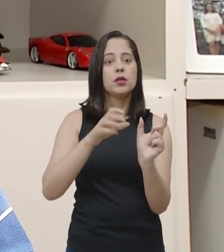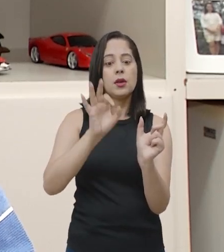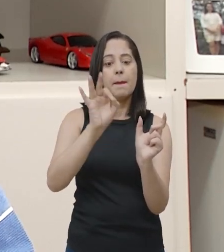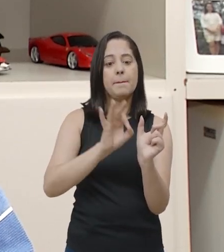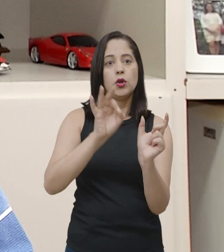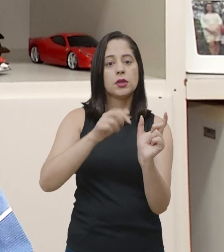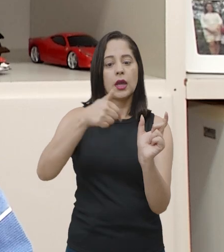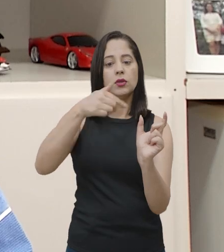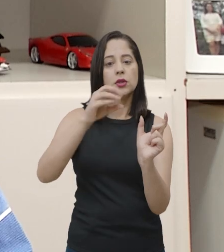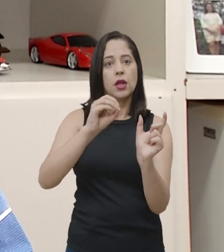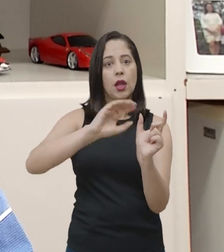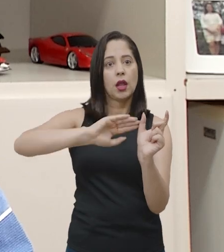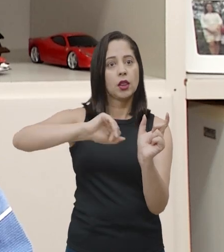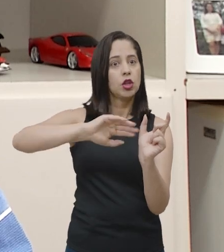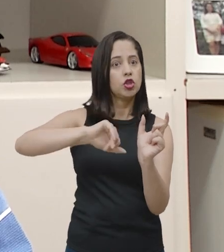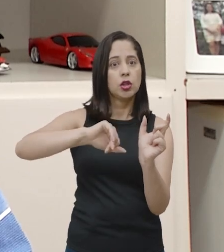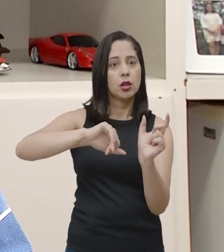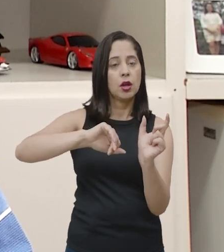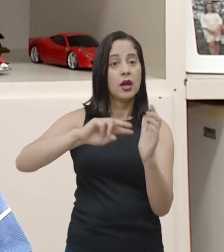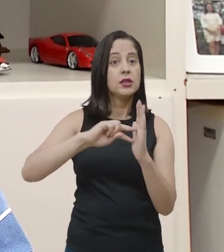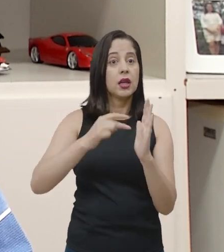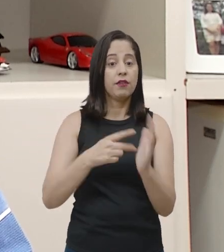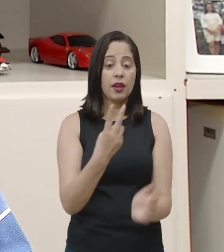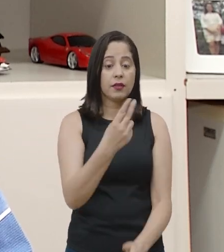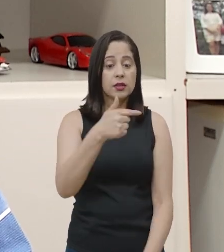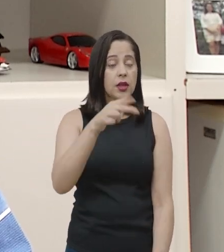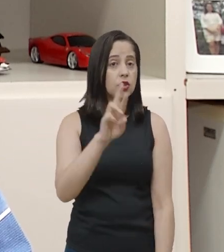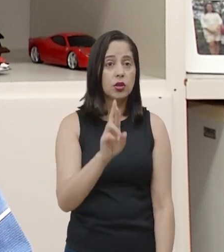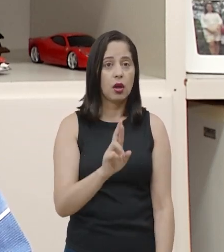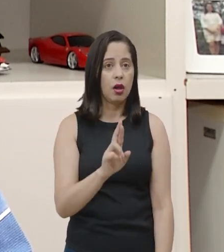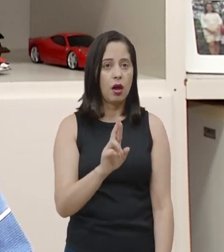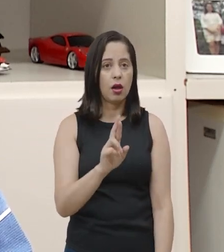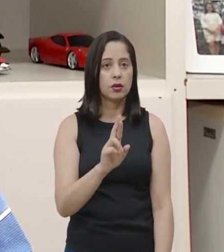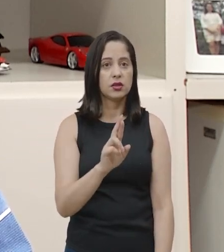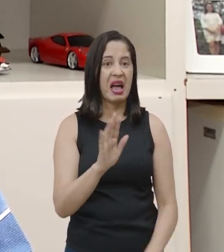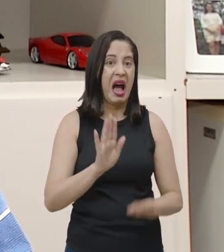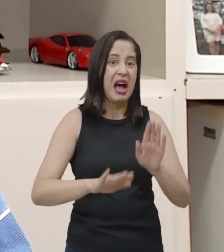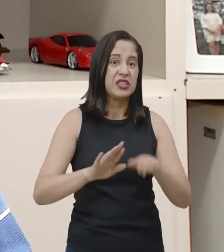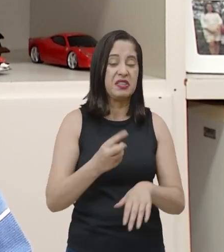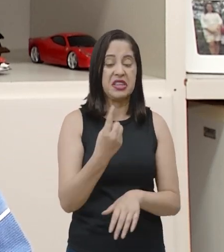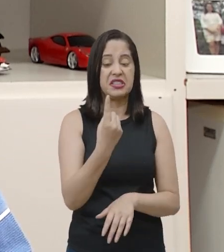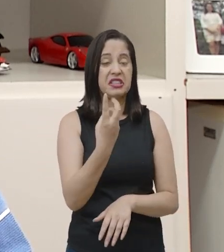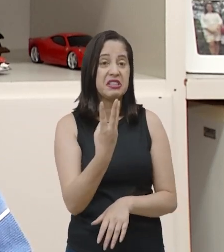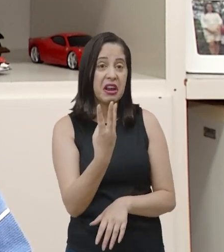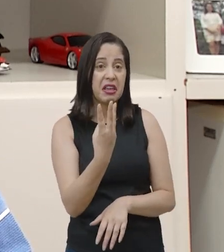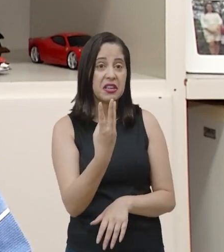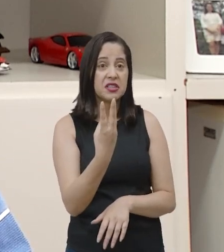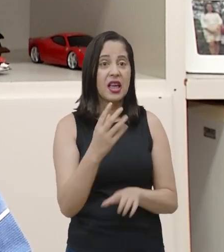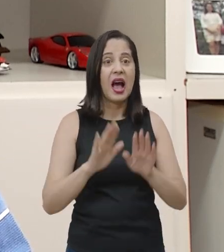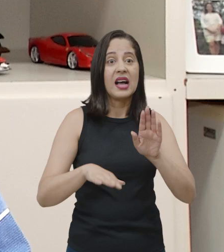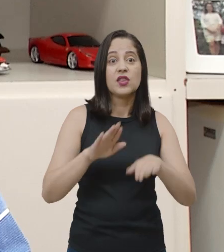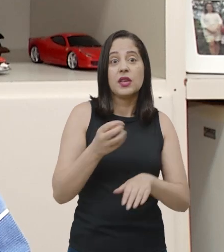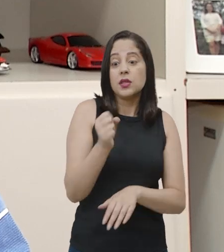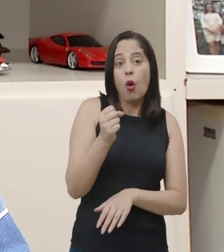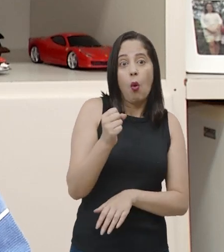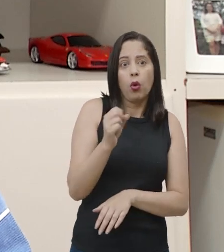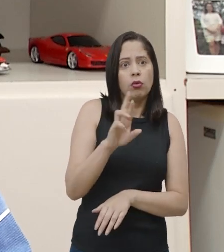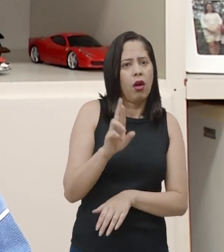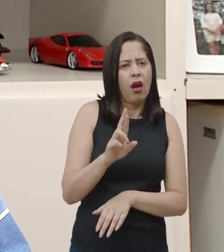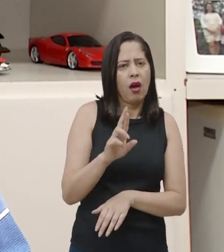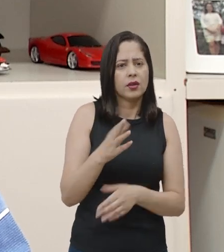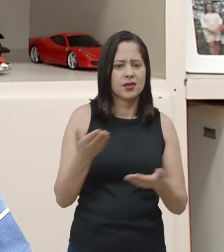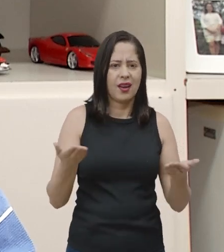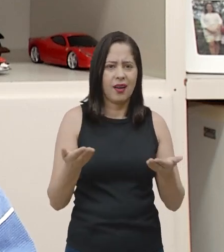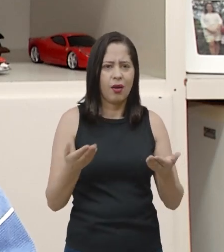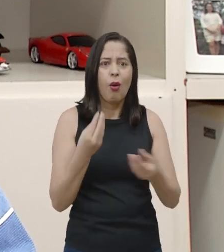de 70%. Então, o valor cheio seria R$ 27,00. Em alguns casos chega a R$ 13,50, em outros casos a R$